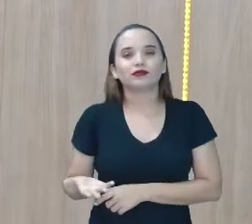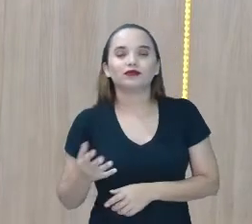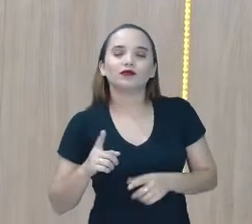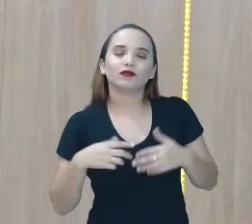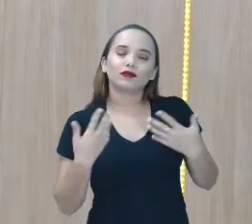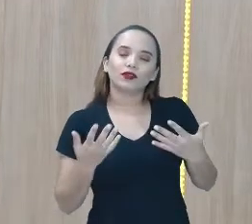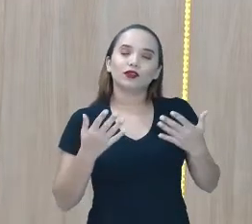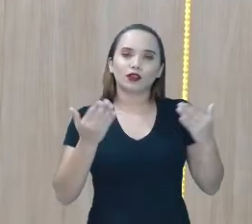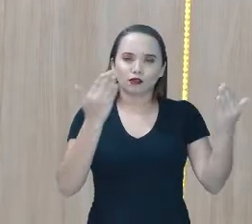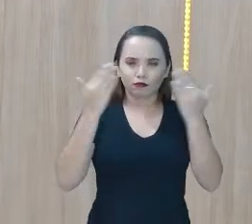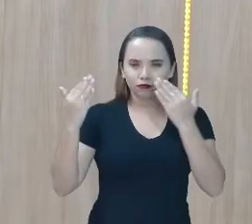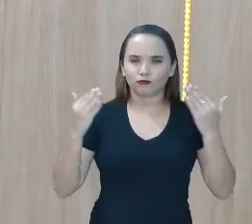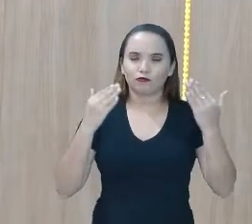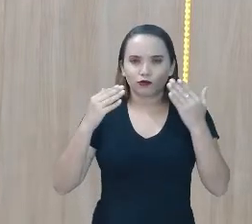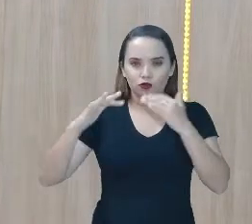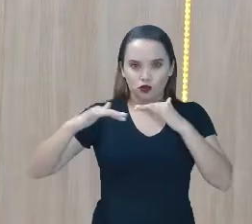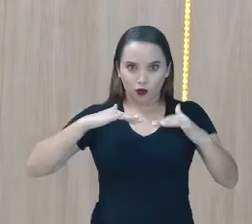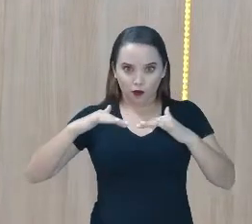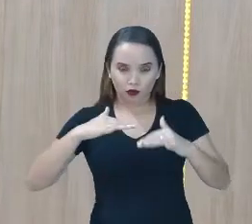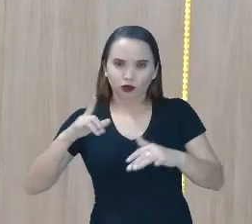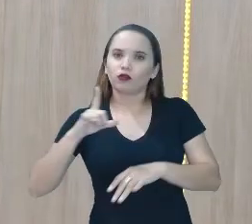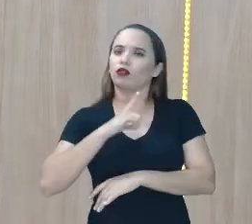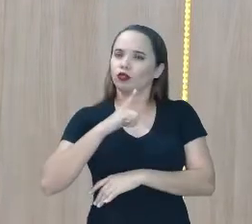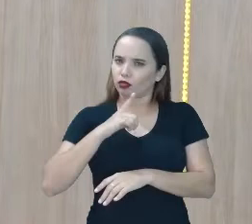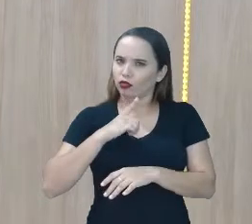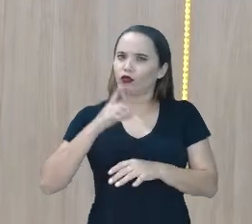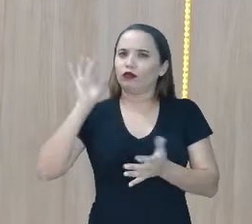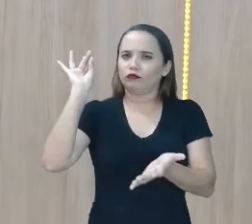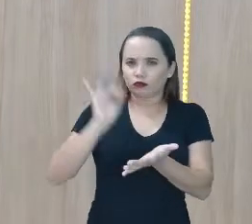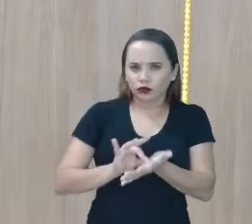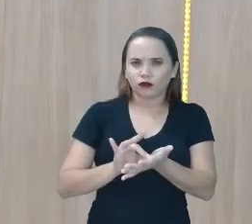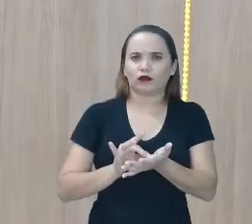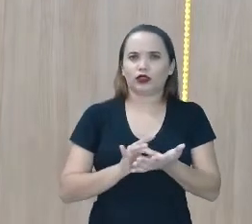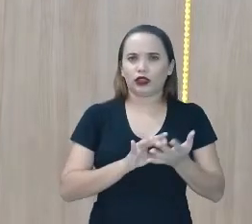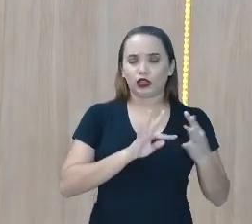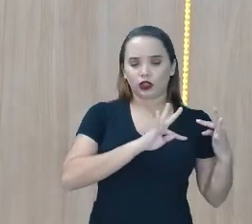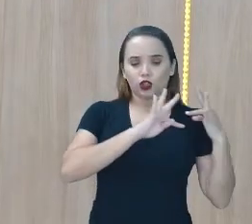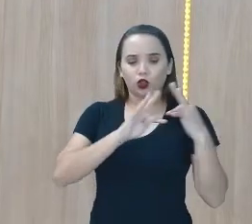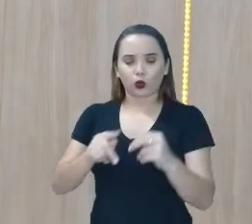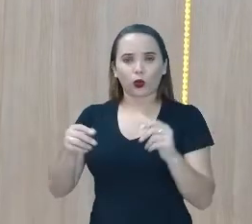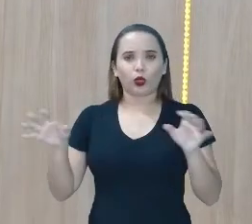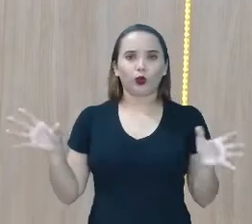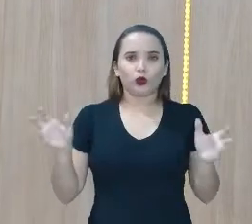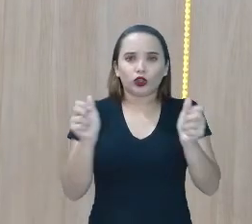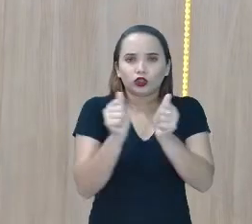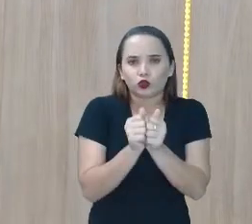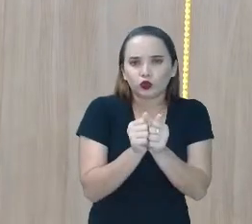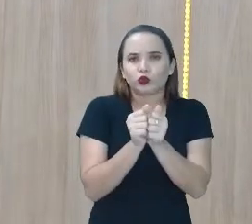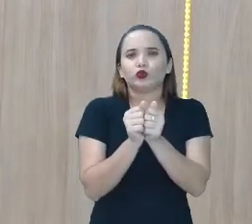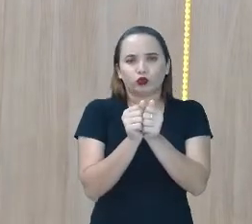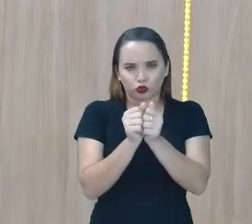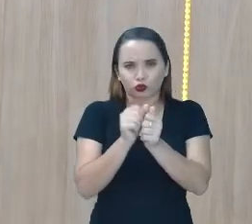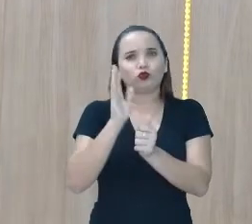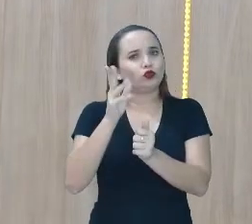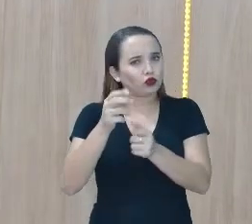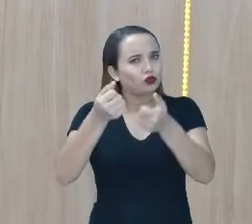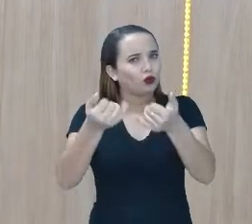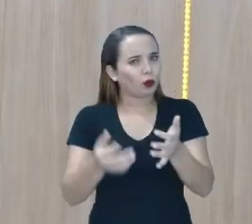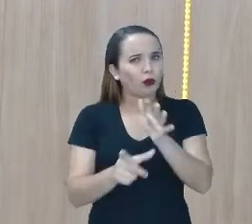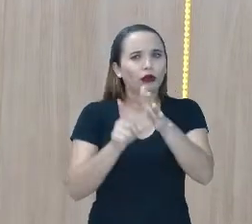na psicomotricidade a gente tem de verdade essa junção que eu falei lá no primeiro dia, né?